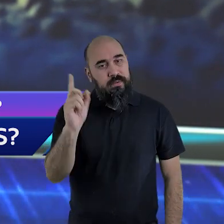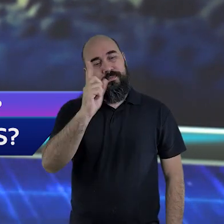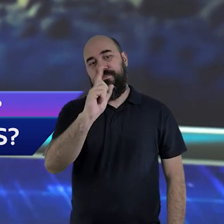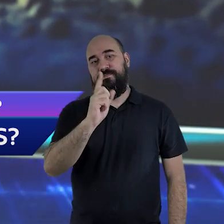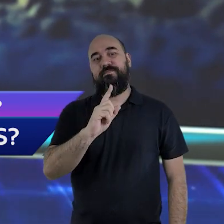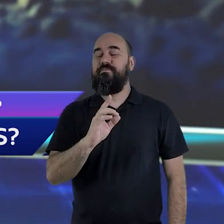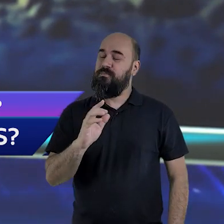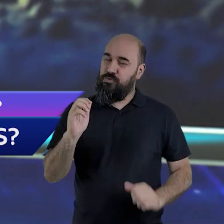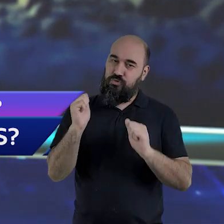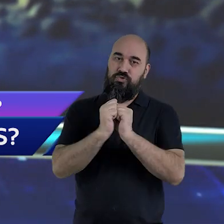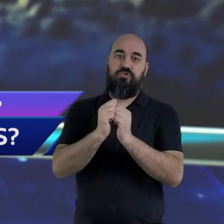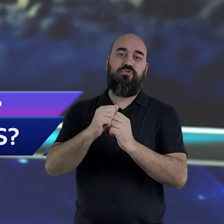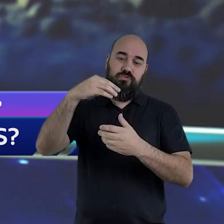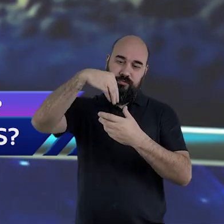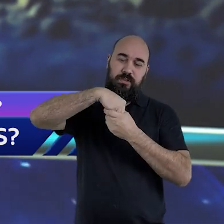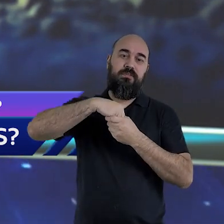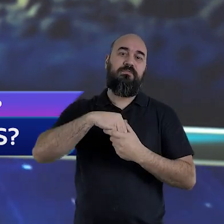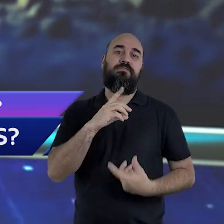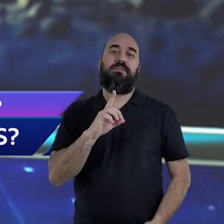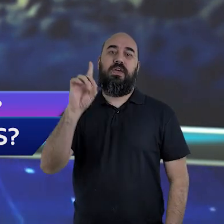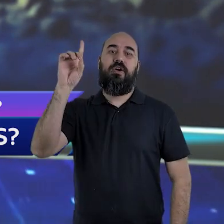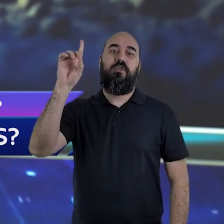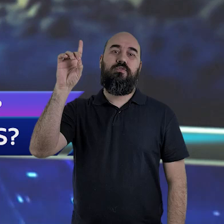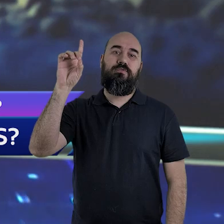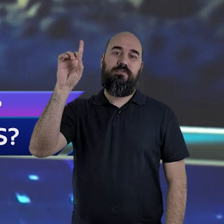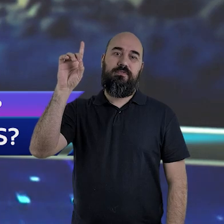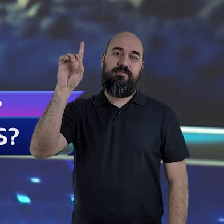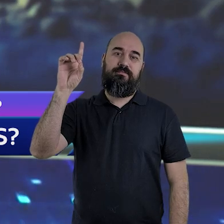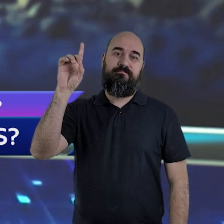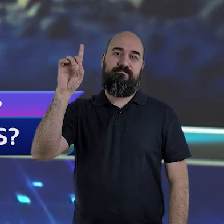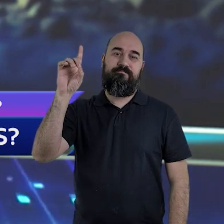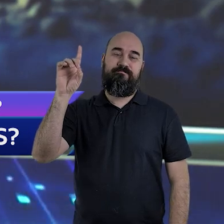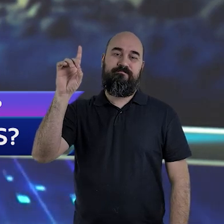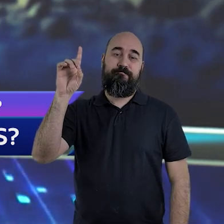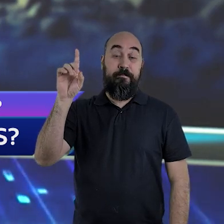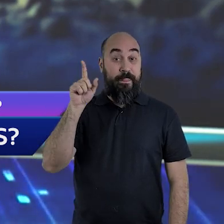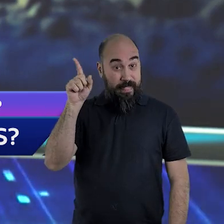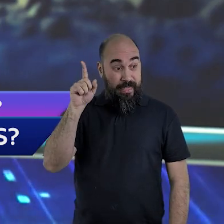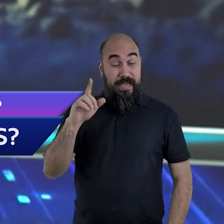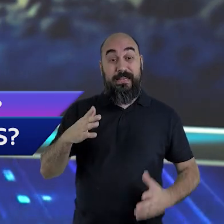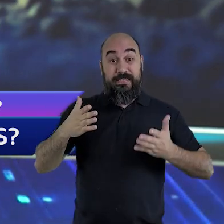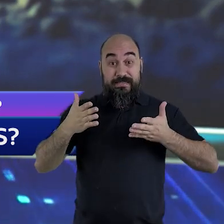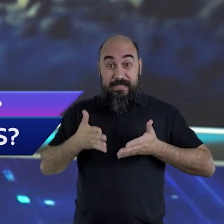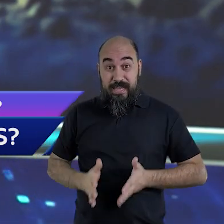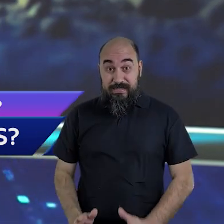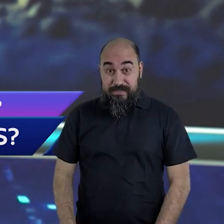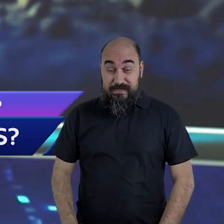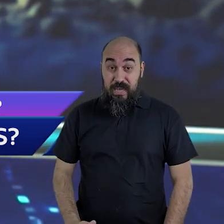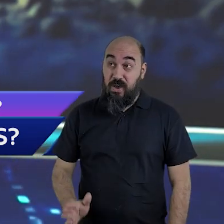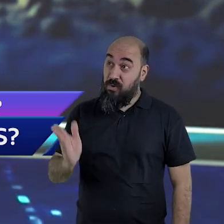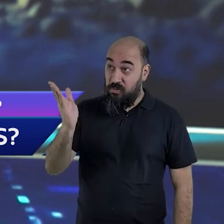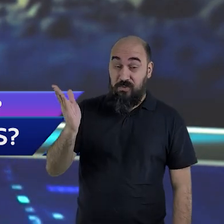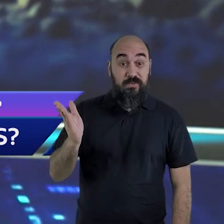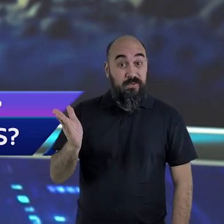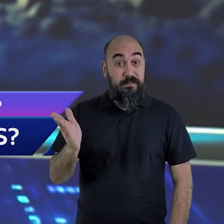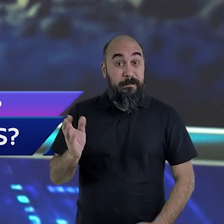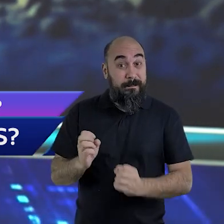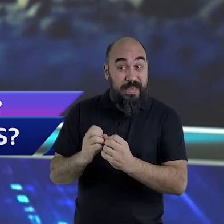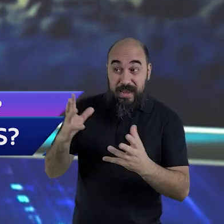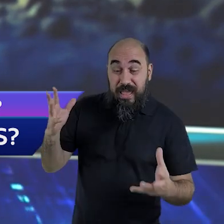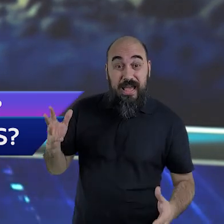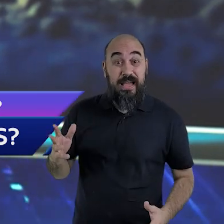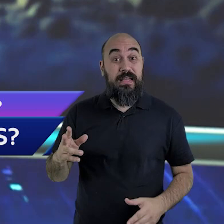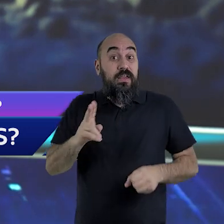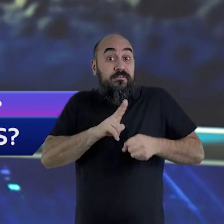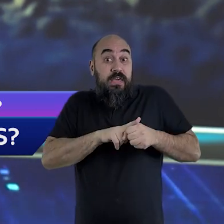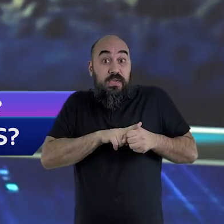encarnação de Deus. E foi assim que ele nasceu. Foi um nascimento sobrenatural. Uma virgem